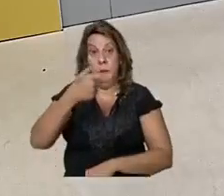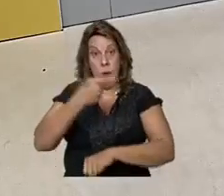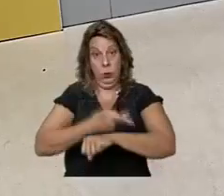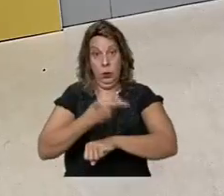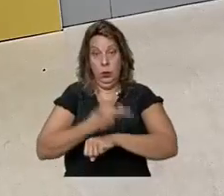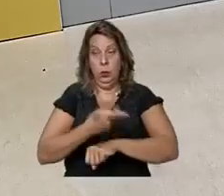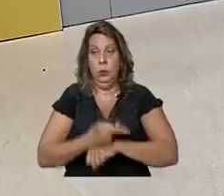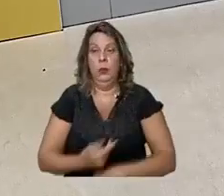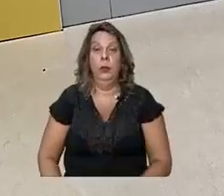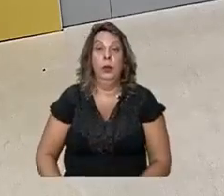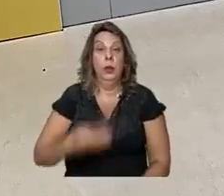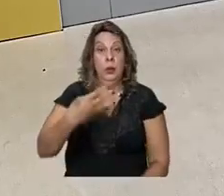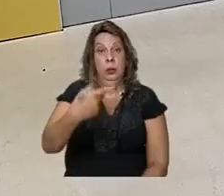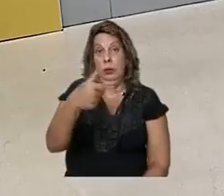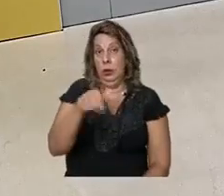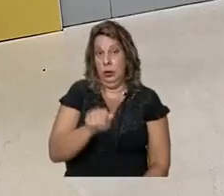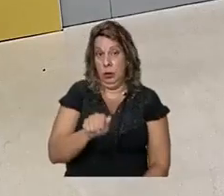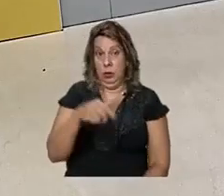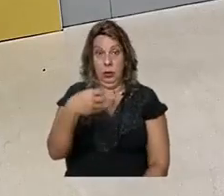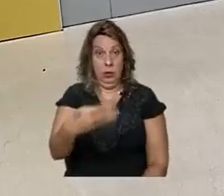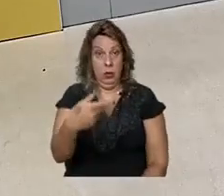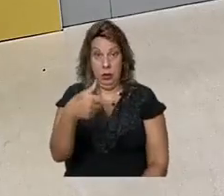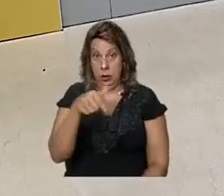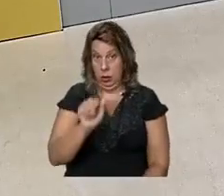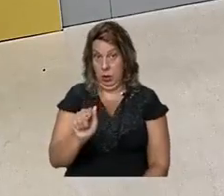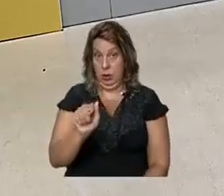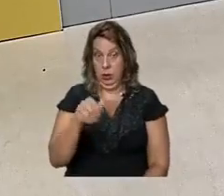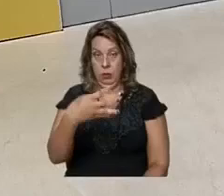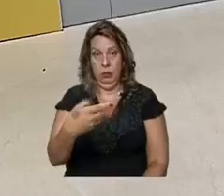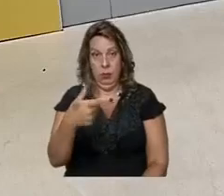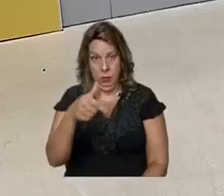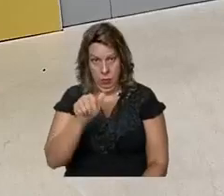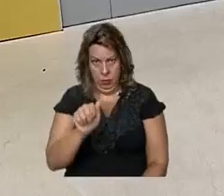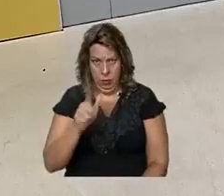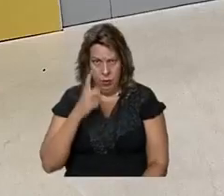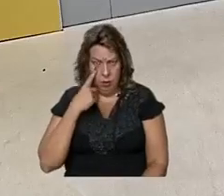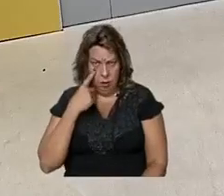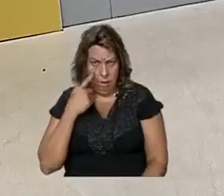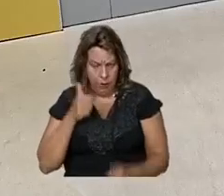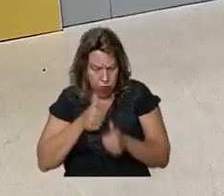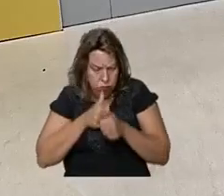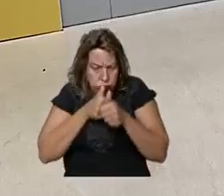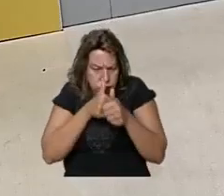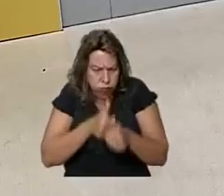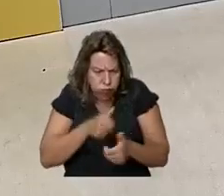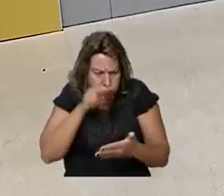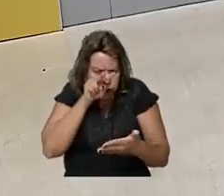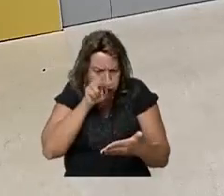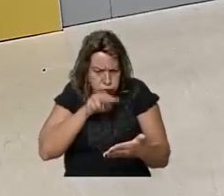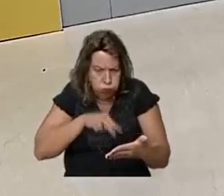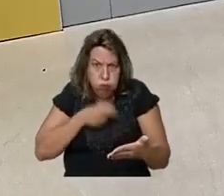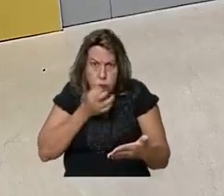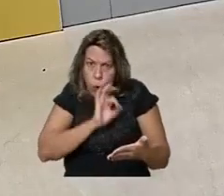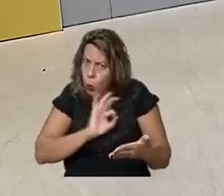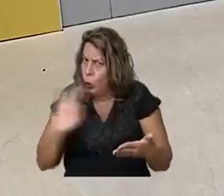prêmio. 47, 47. Tá marcando, tá acompanhando, tá indo bem, ótimo. Então, tô na torcida junto